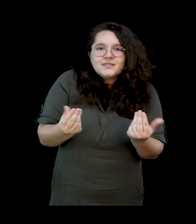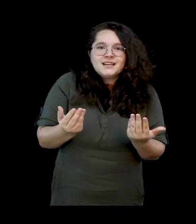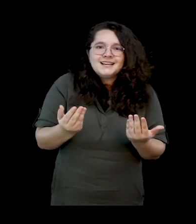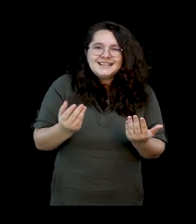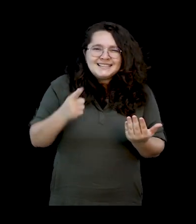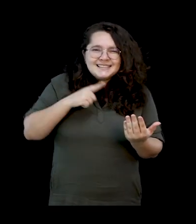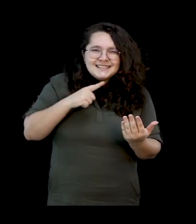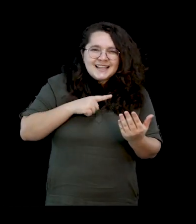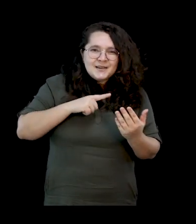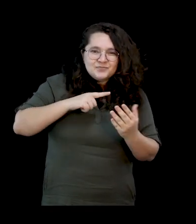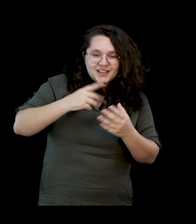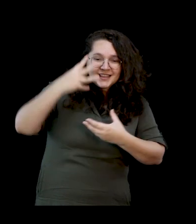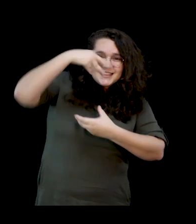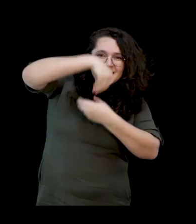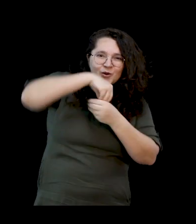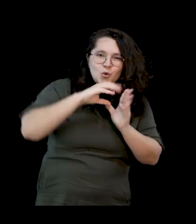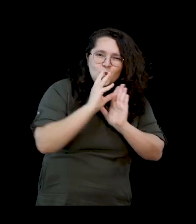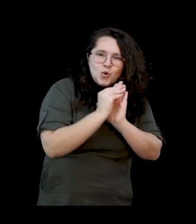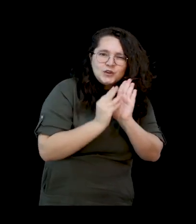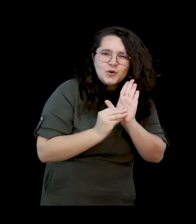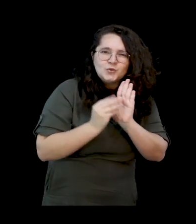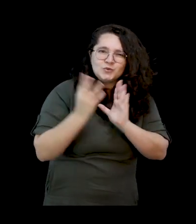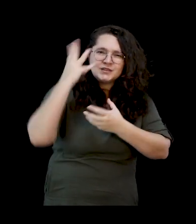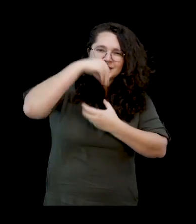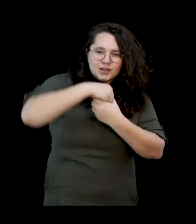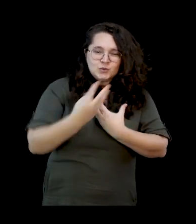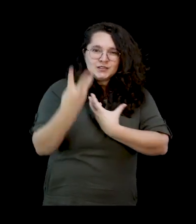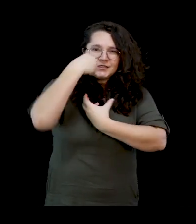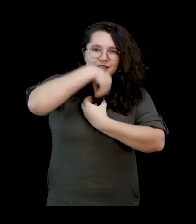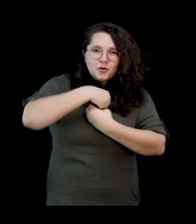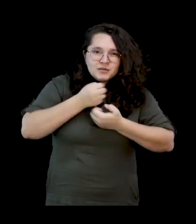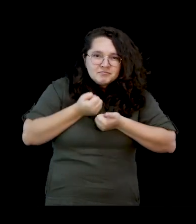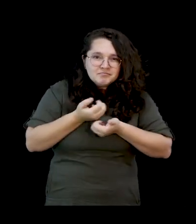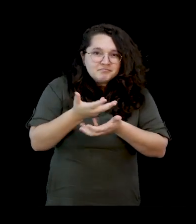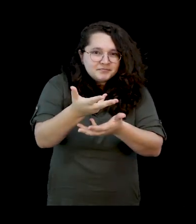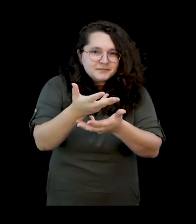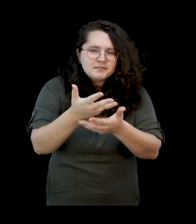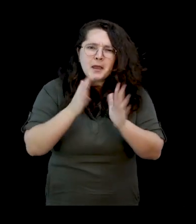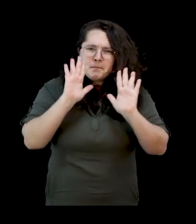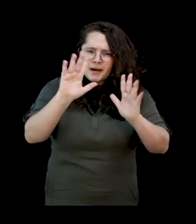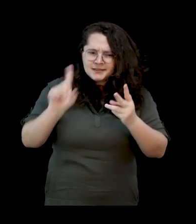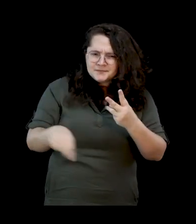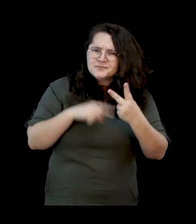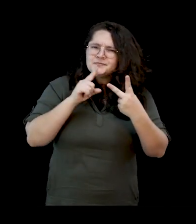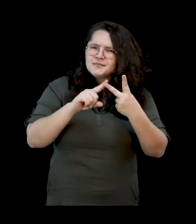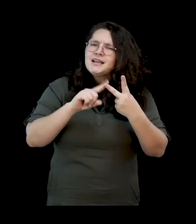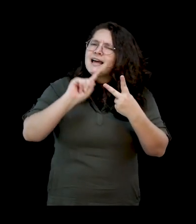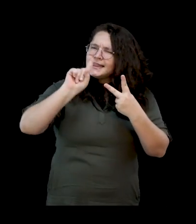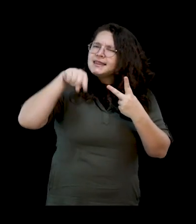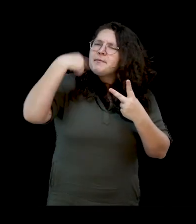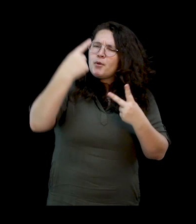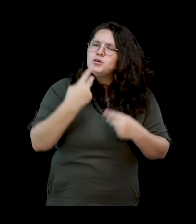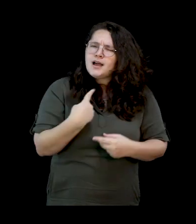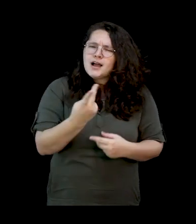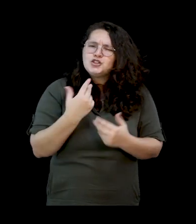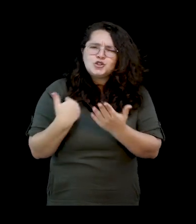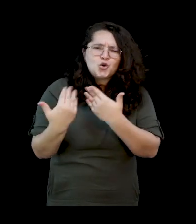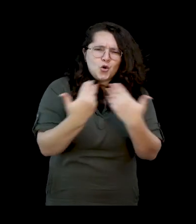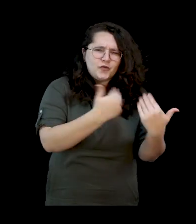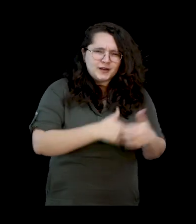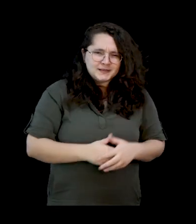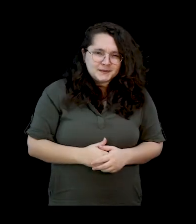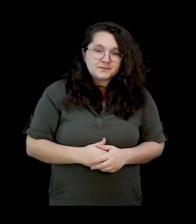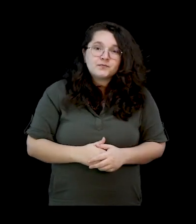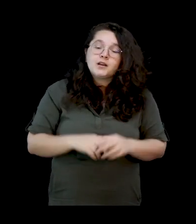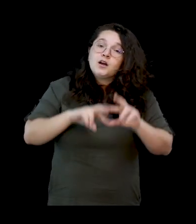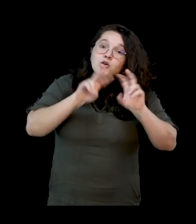essa mensagem, esse conteúdo que você colocou para fora. Bom, esse é um ponto que depois a gente pode discutir. Toda a questão